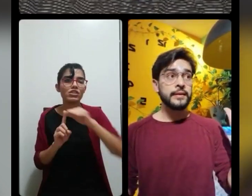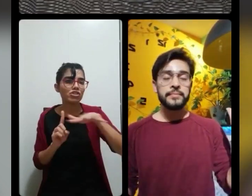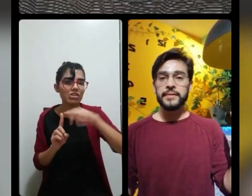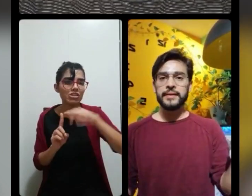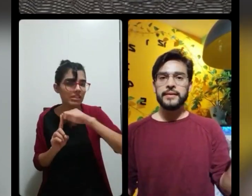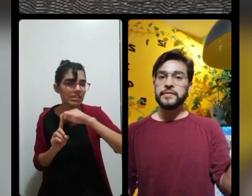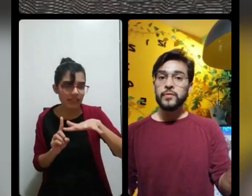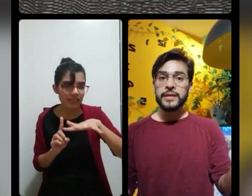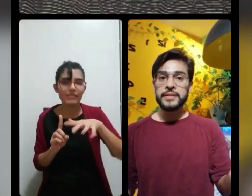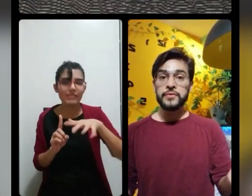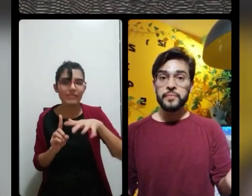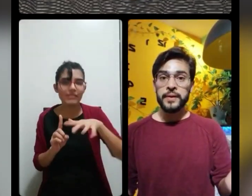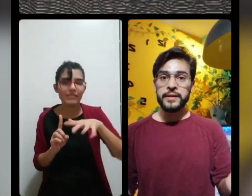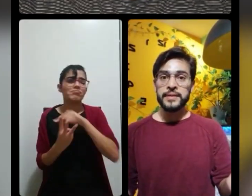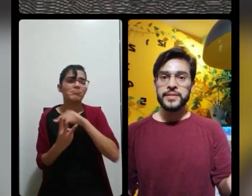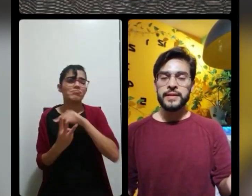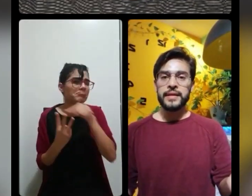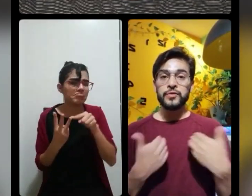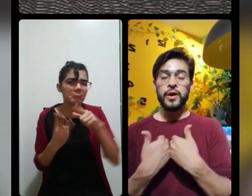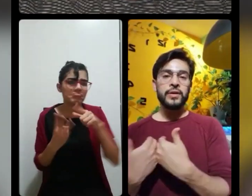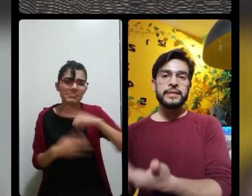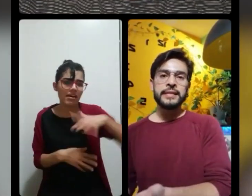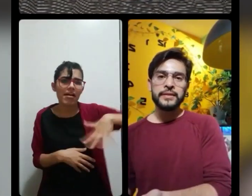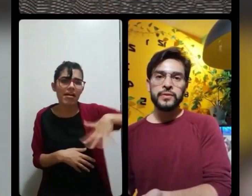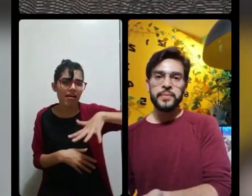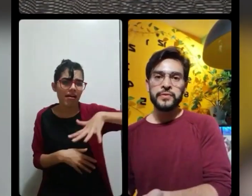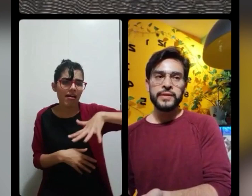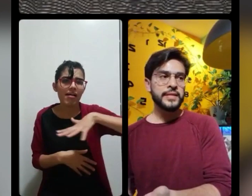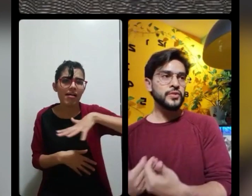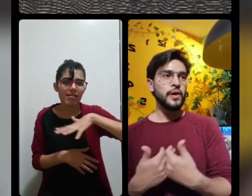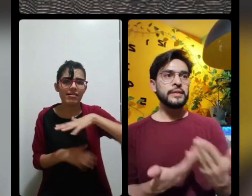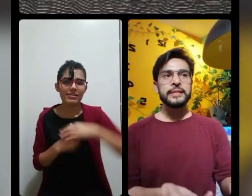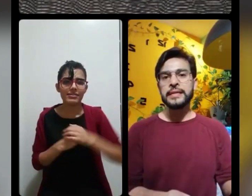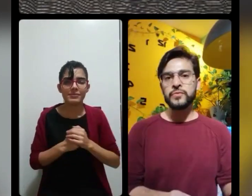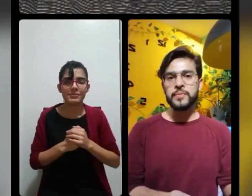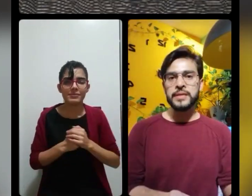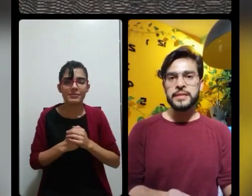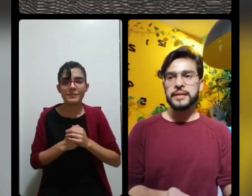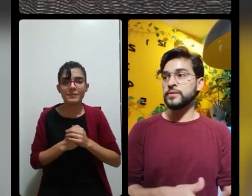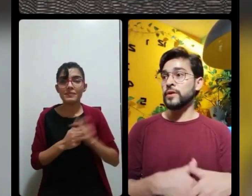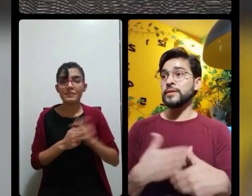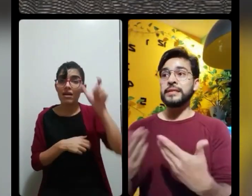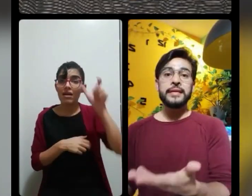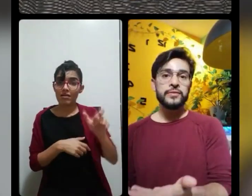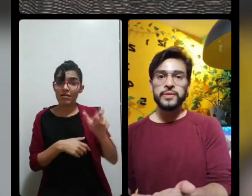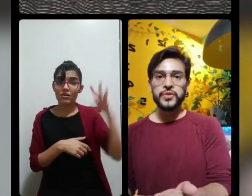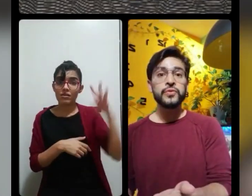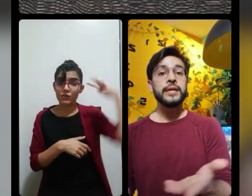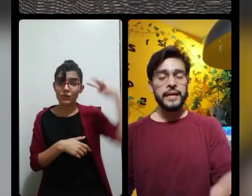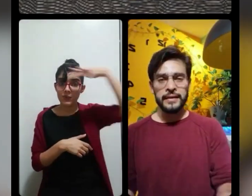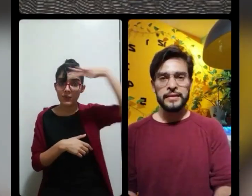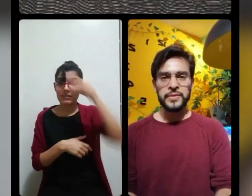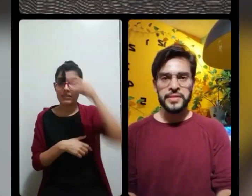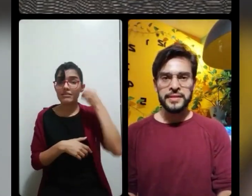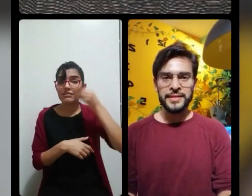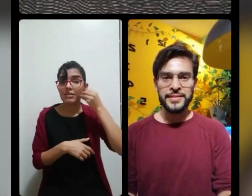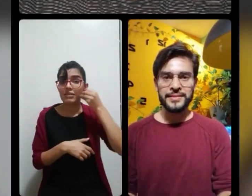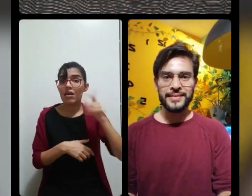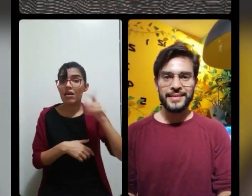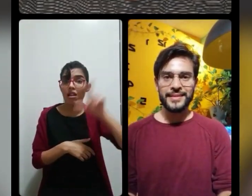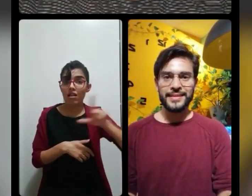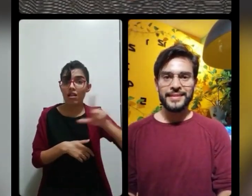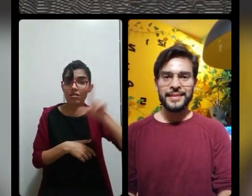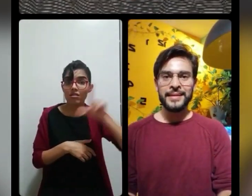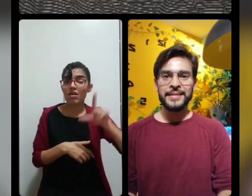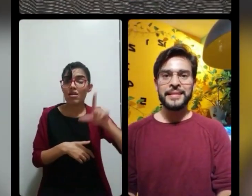brasileiro e vanguardas europeias. Eu dou aula de literatura portuguesa, dou aula de literatura brasileira, dou aula de literatura surda em língua de